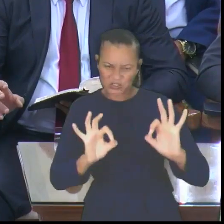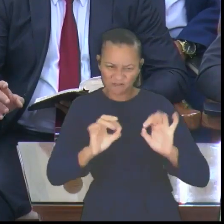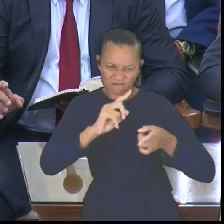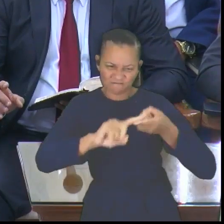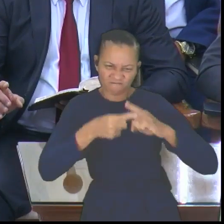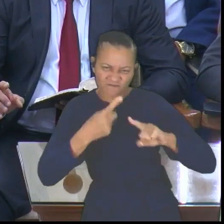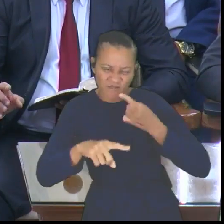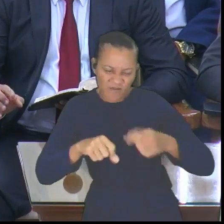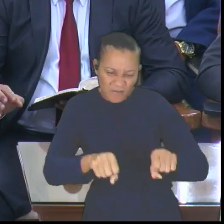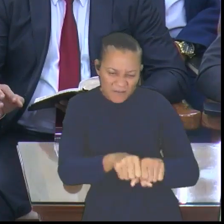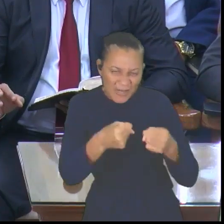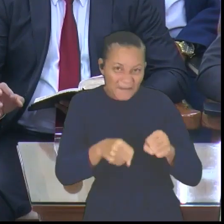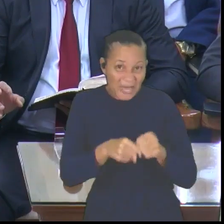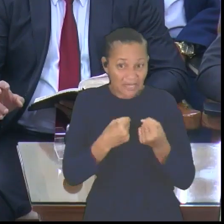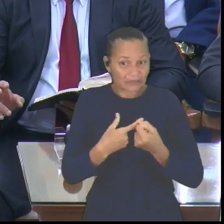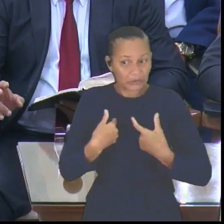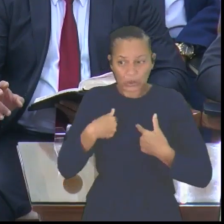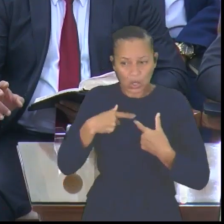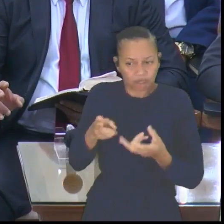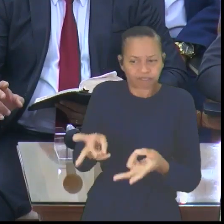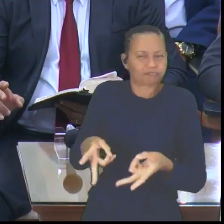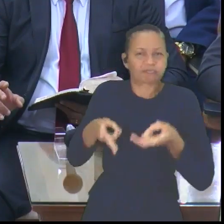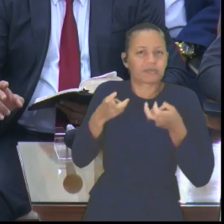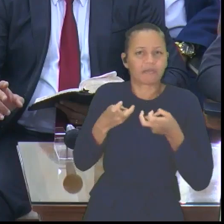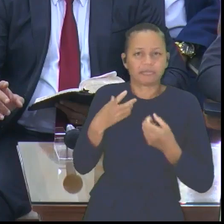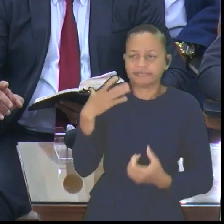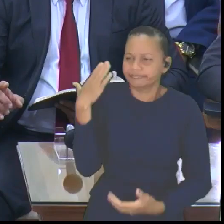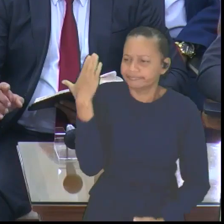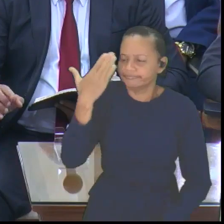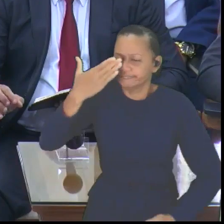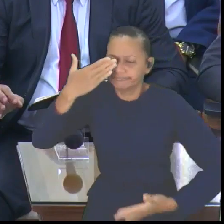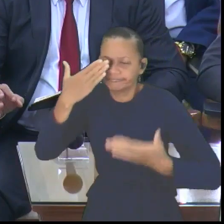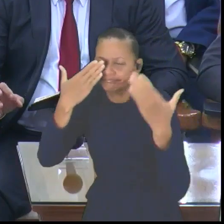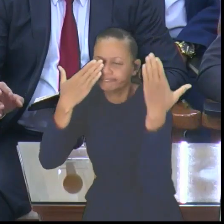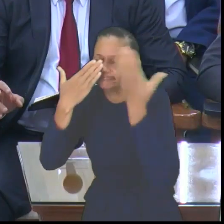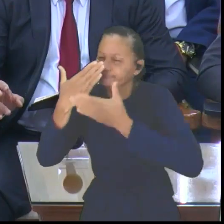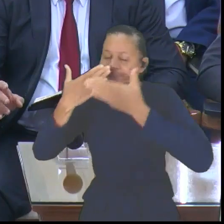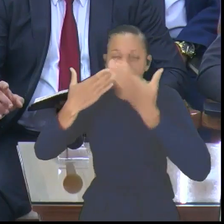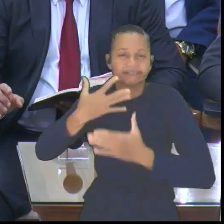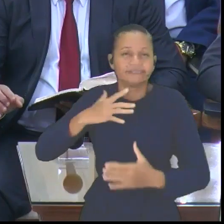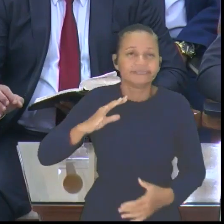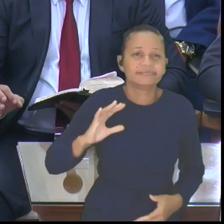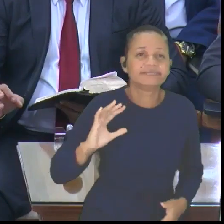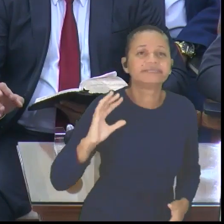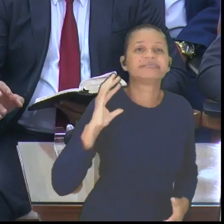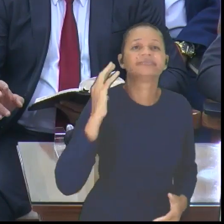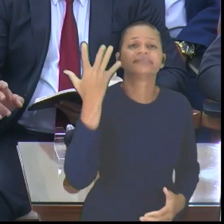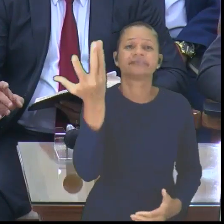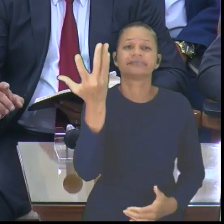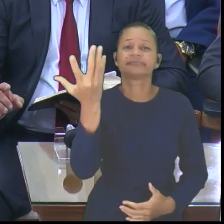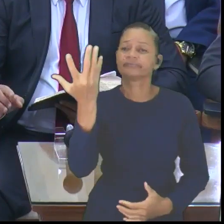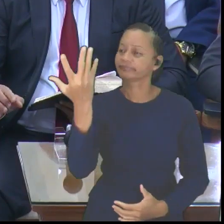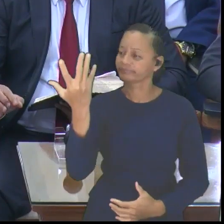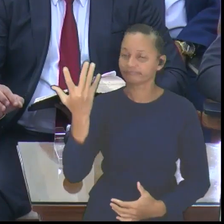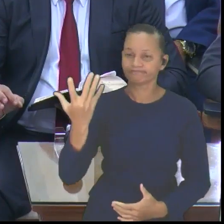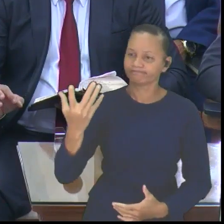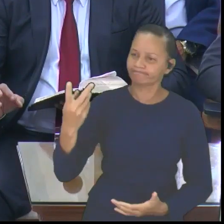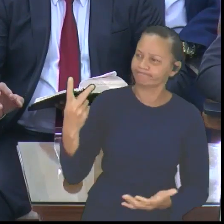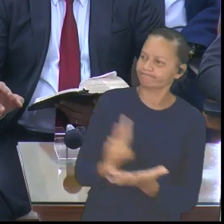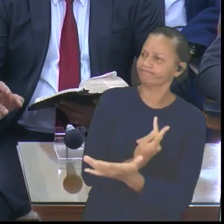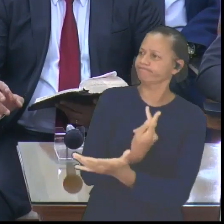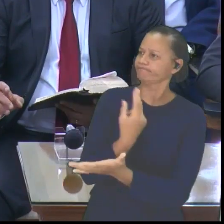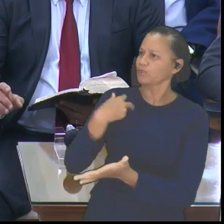são feitos sem que nós possamos vê-lo, de repente chega às sentenças